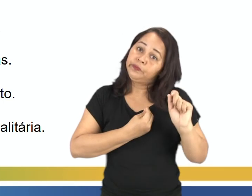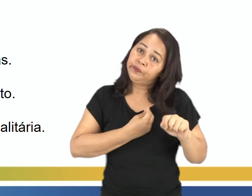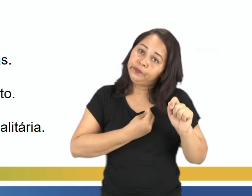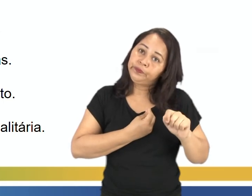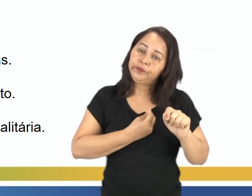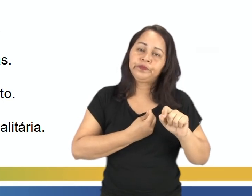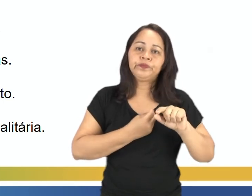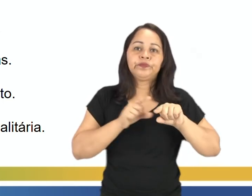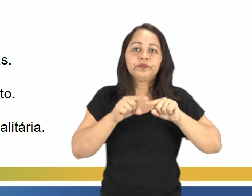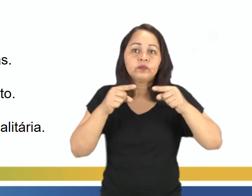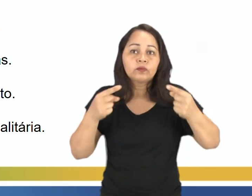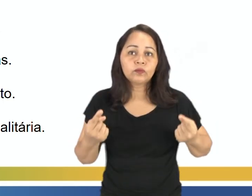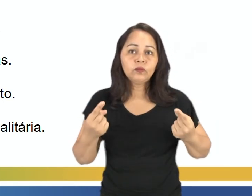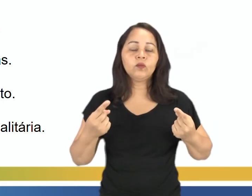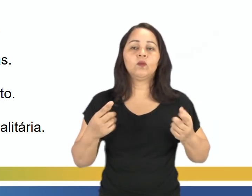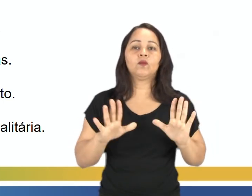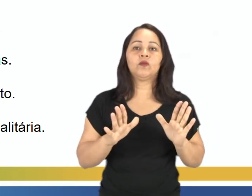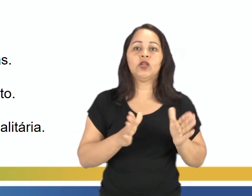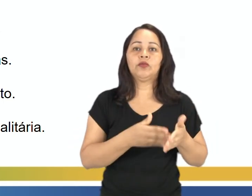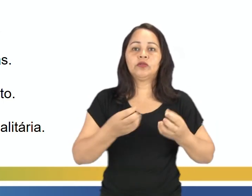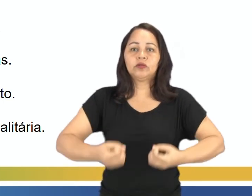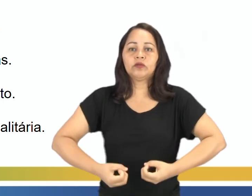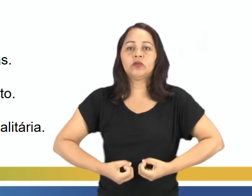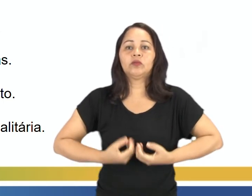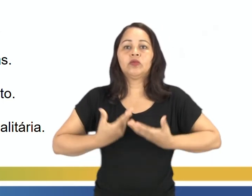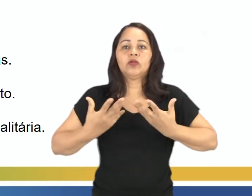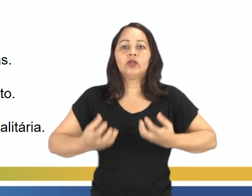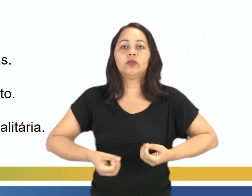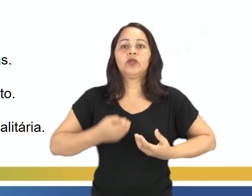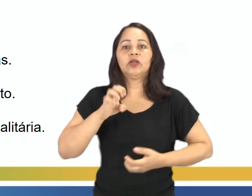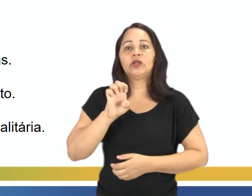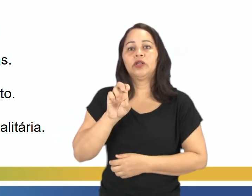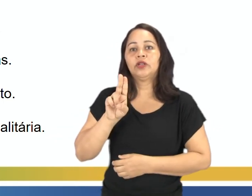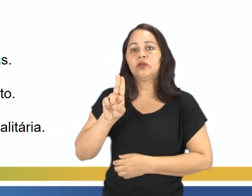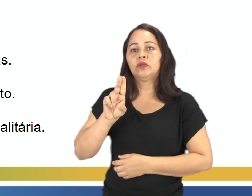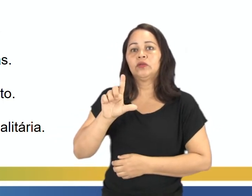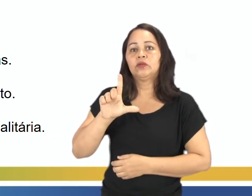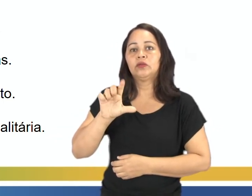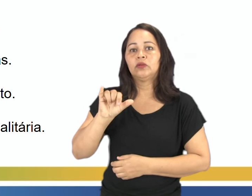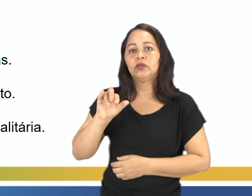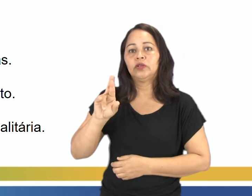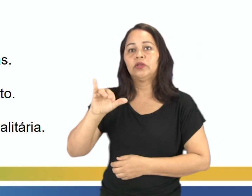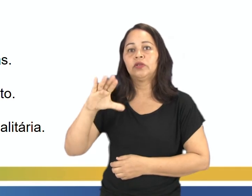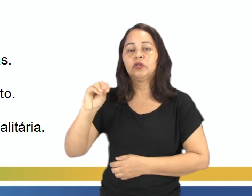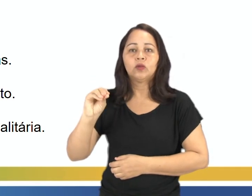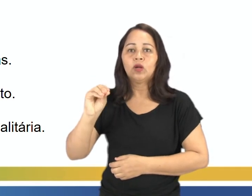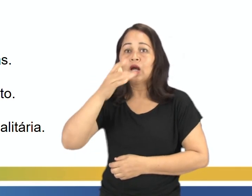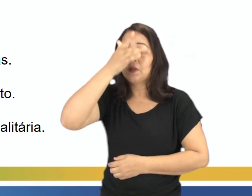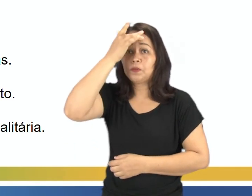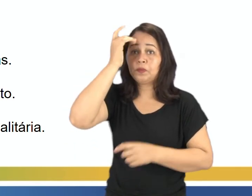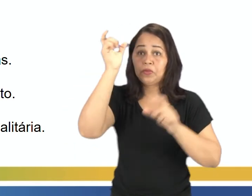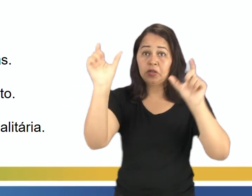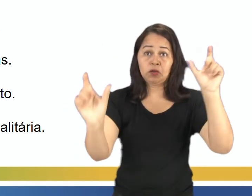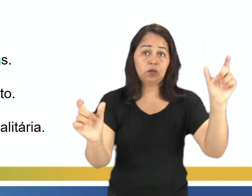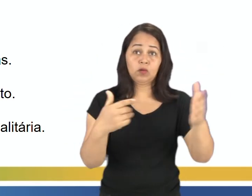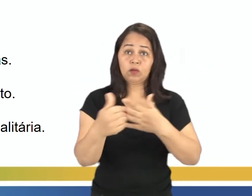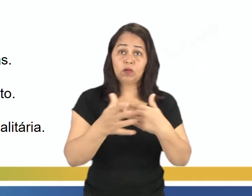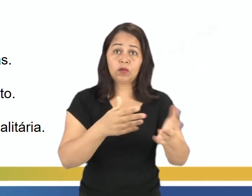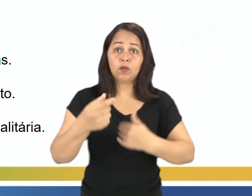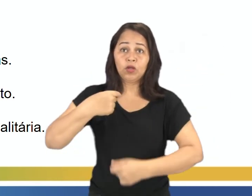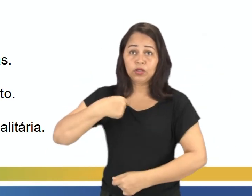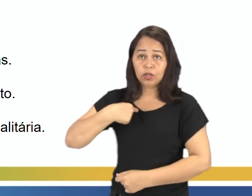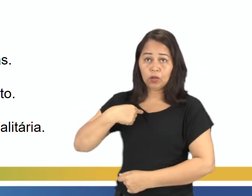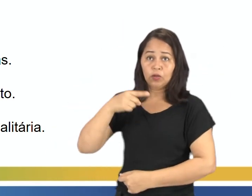mas quando se passa para o poema, já é o eu lírico falando, que pode ser quem lê, pode ser eu, pode